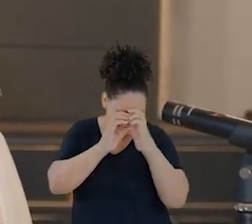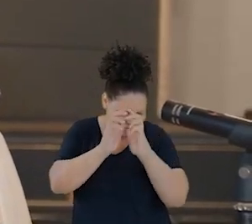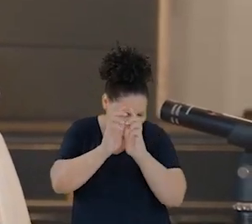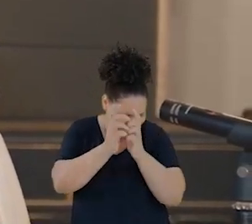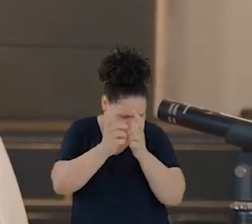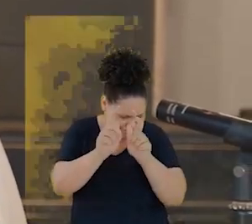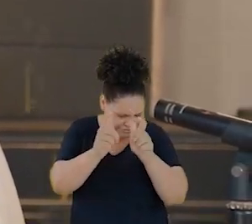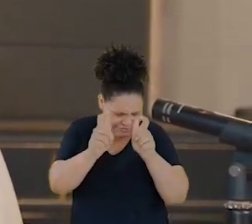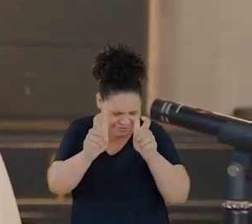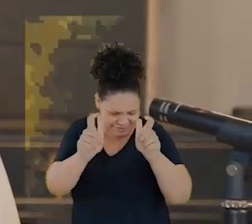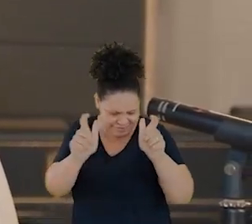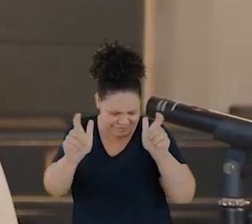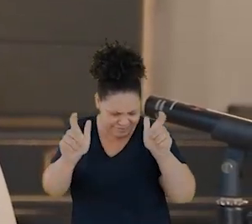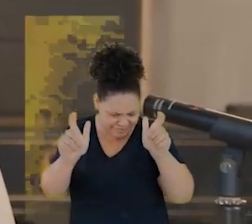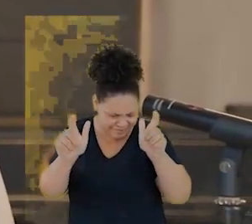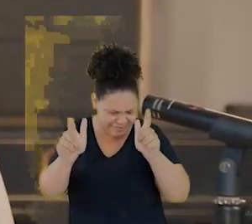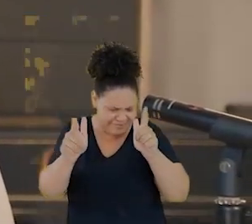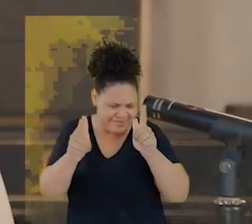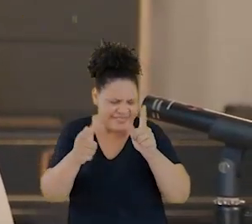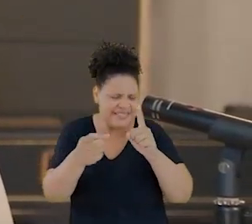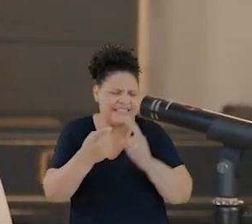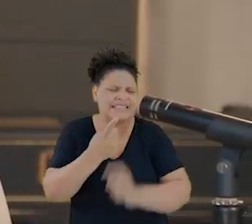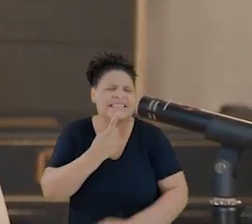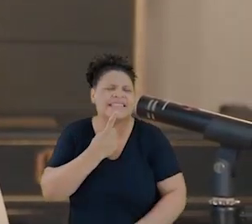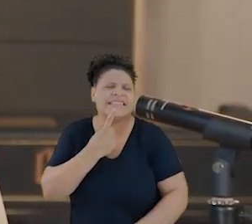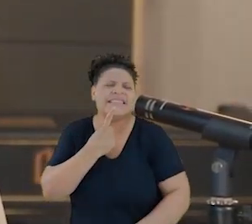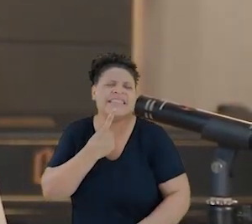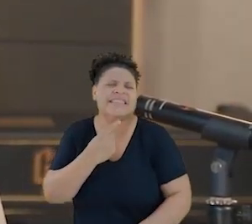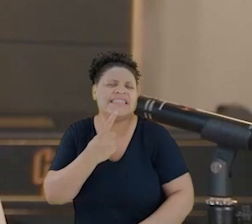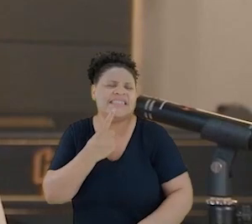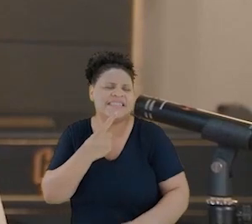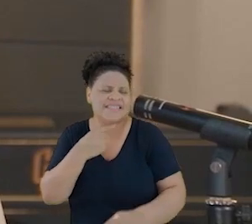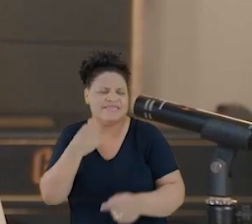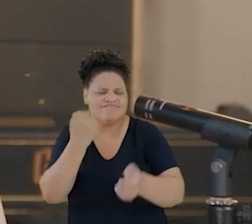o sangue que é da gente.